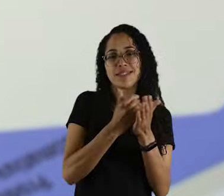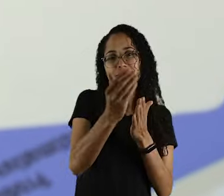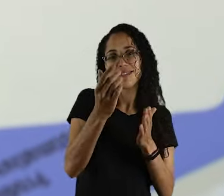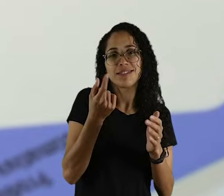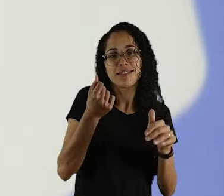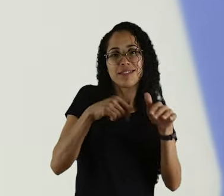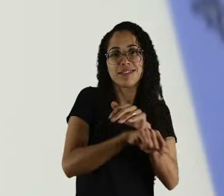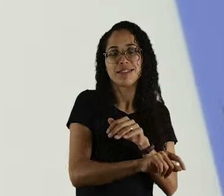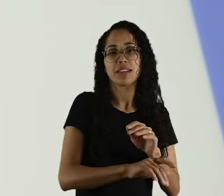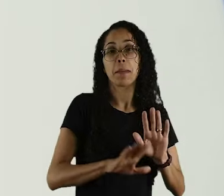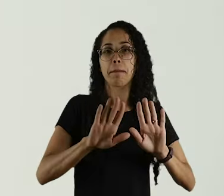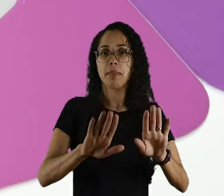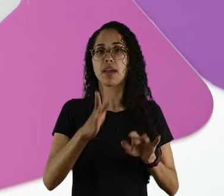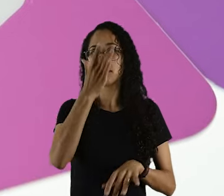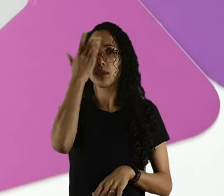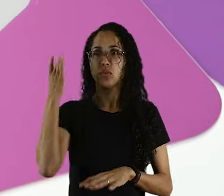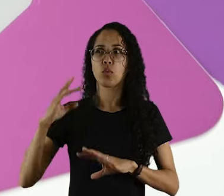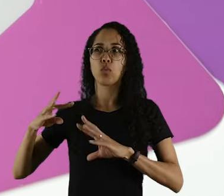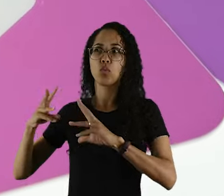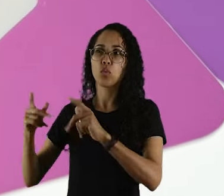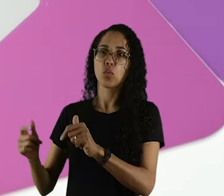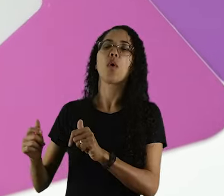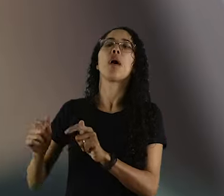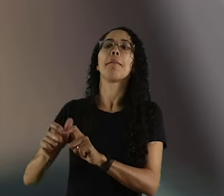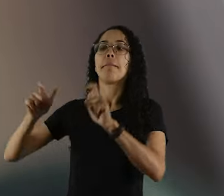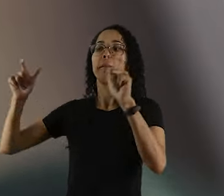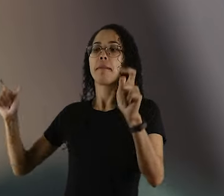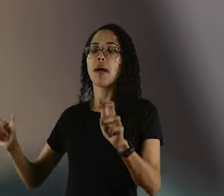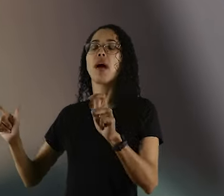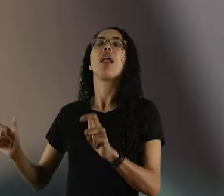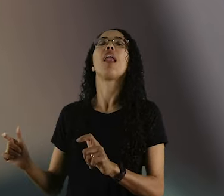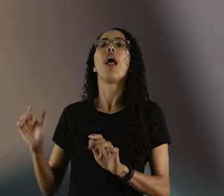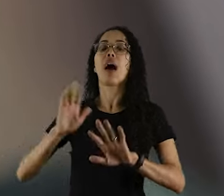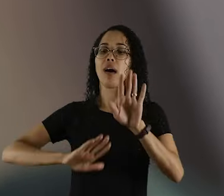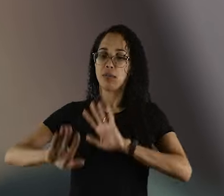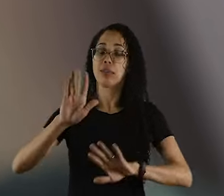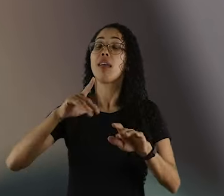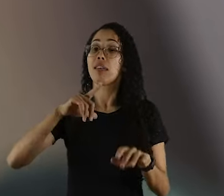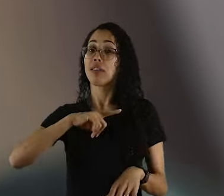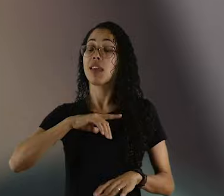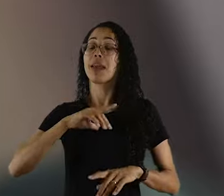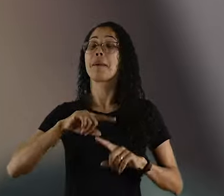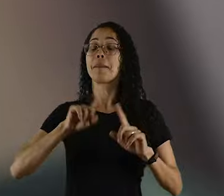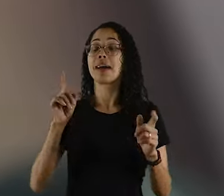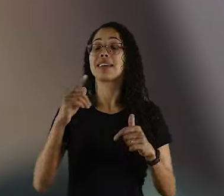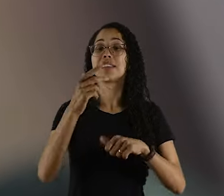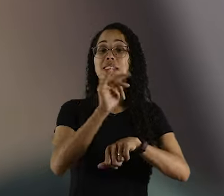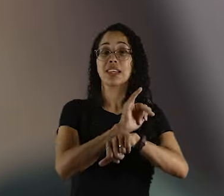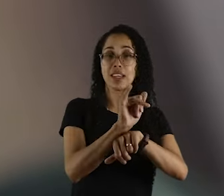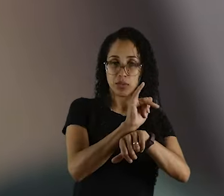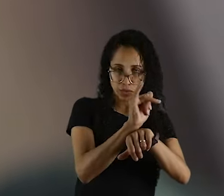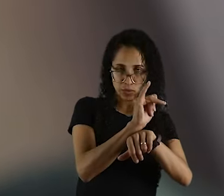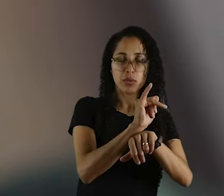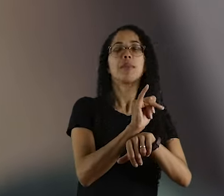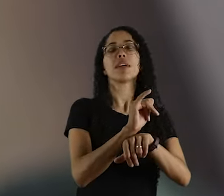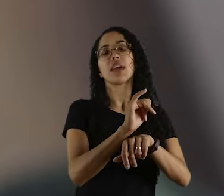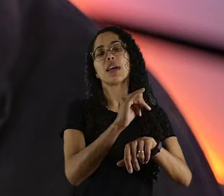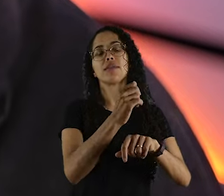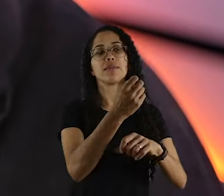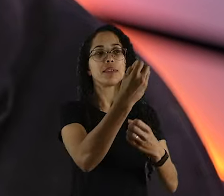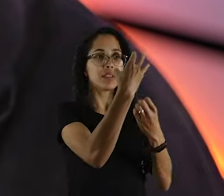da maioria ser mais cautelosa, tem tanto vídeo no YouTube falando sobre ganhar dinheiro rápido